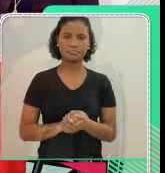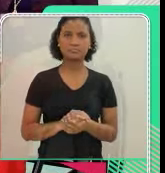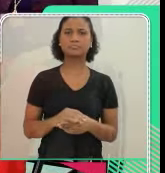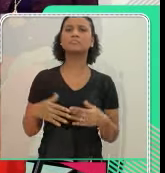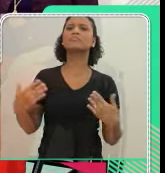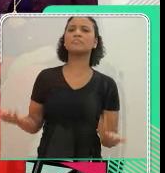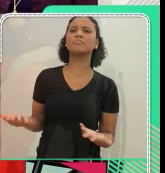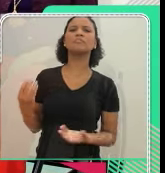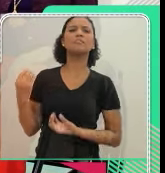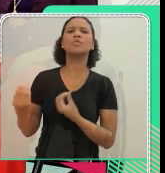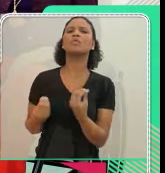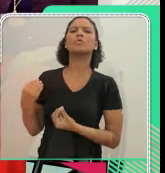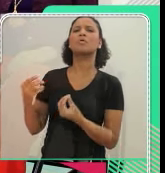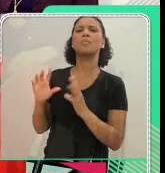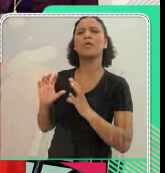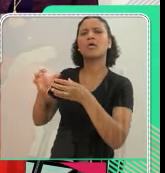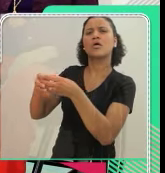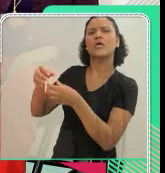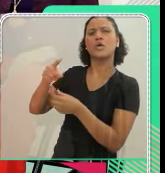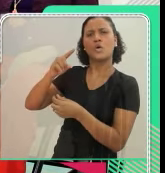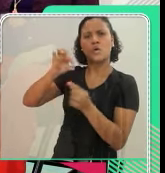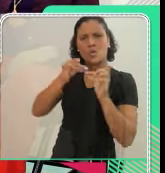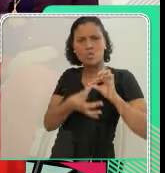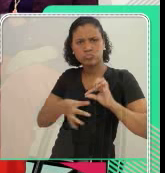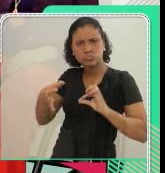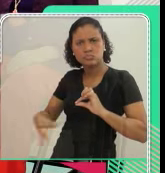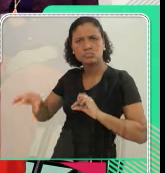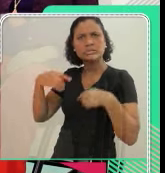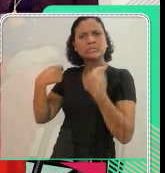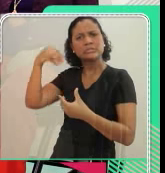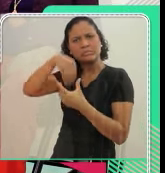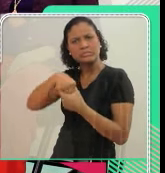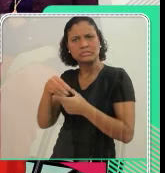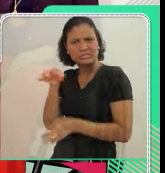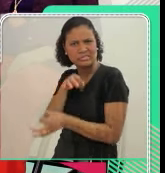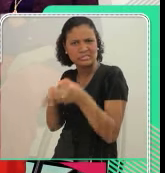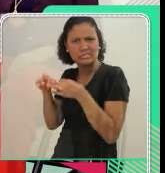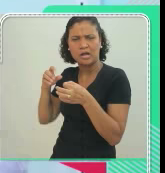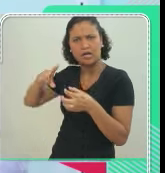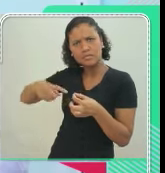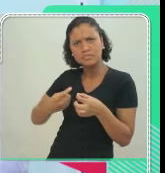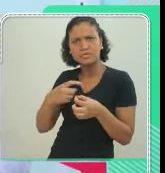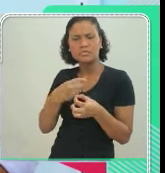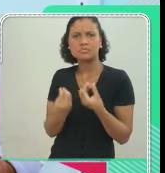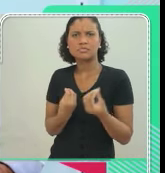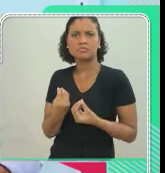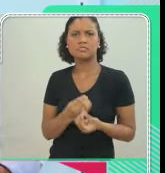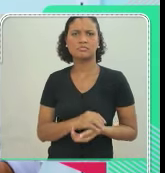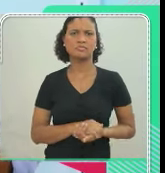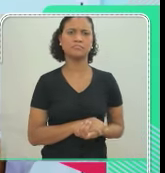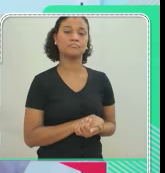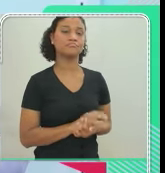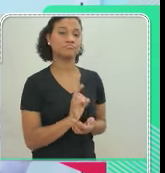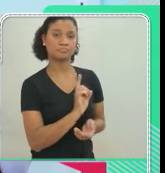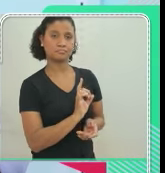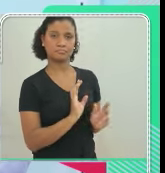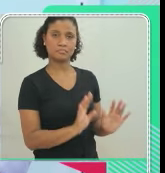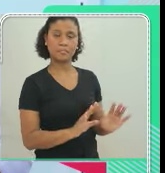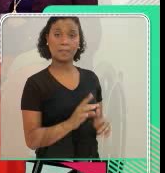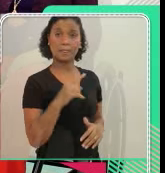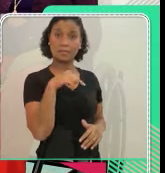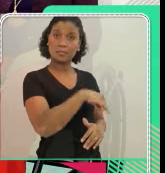parte. Então as células que são colhidas no cordão umbilical não necessariamente são células embrionárias? Não, elas são, na verdade, por definição,